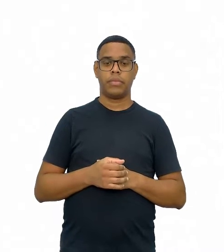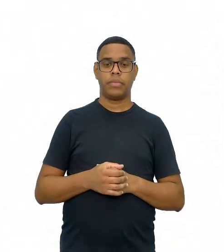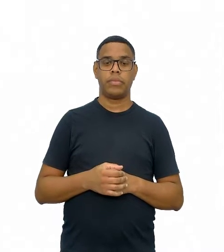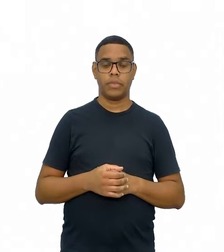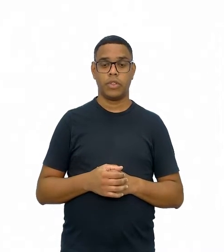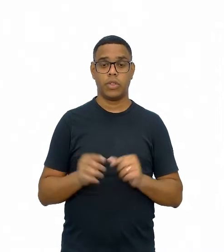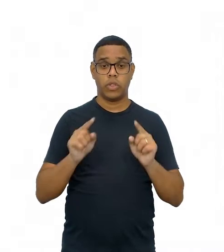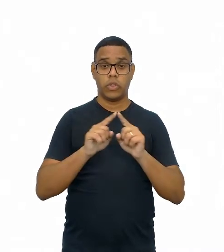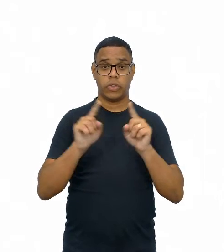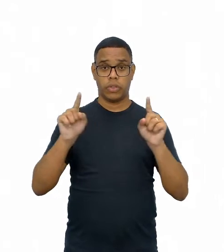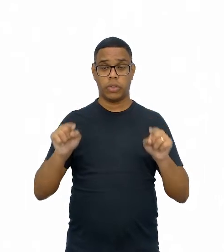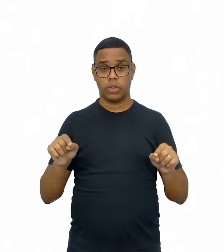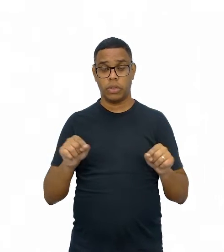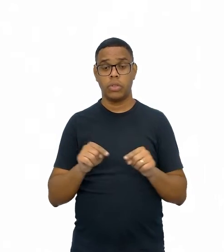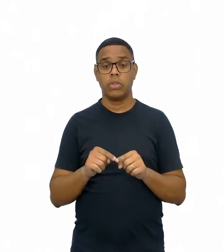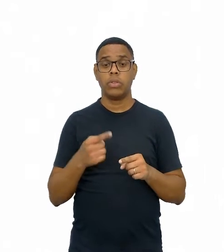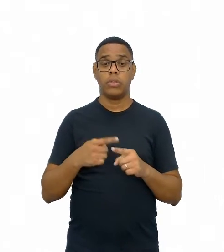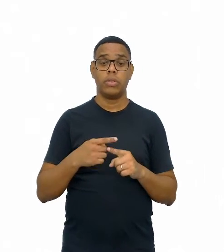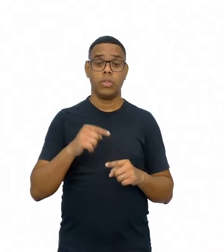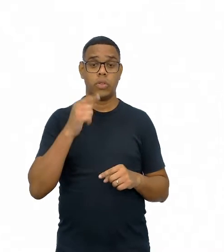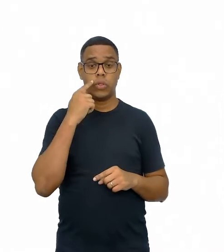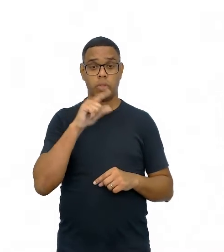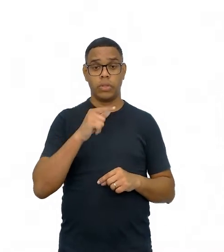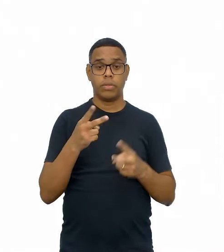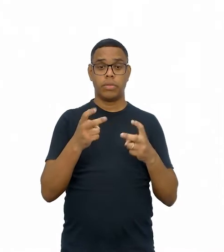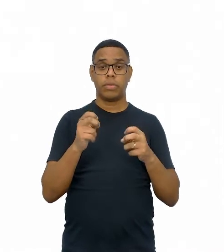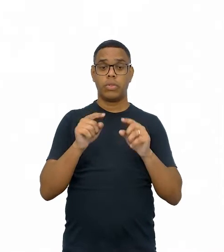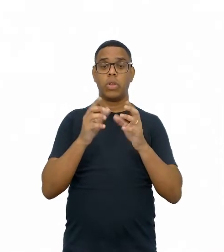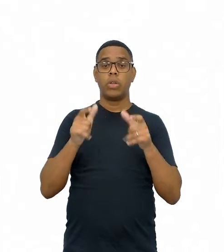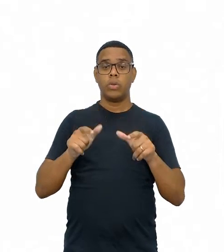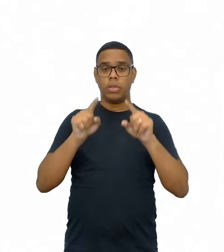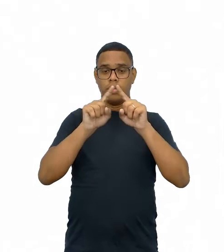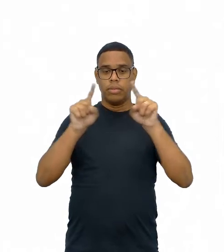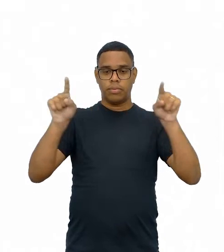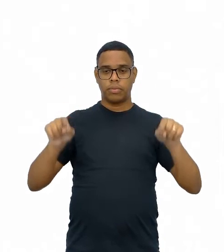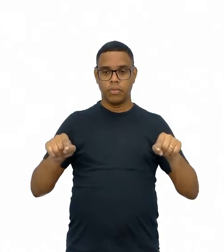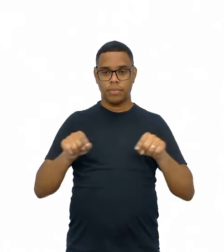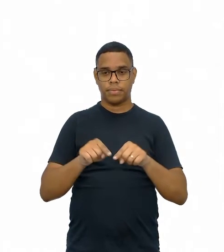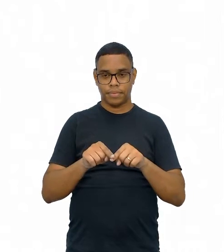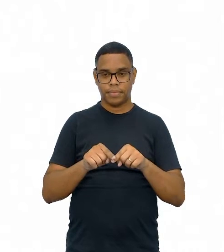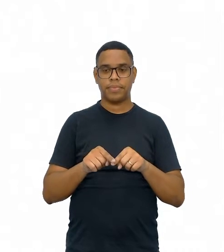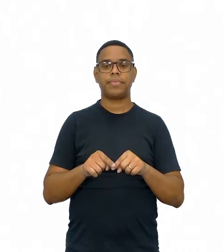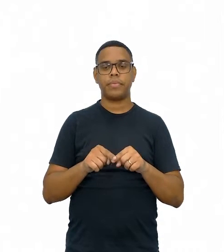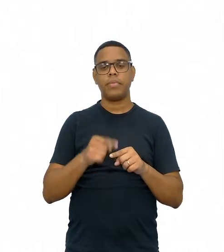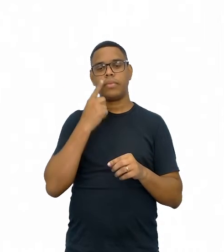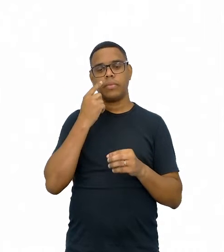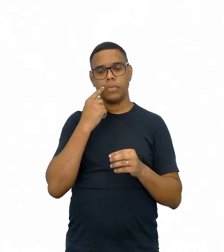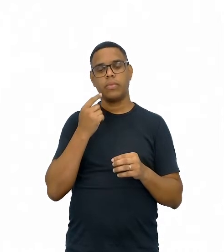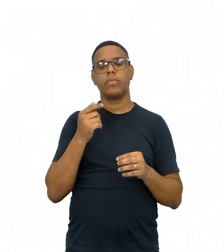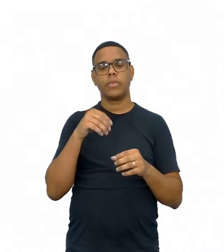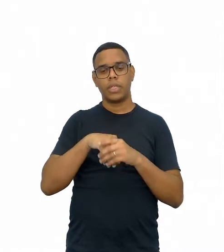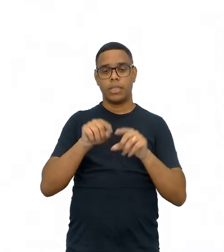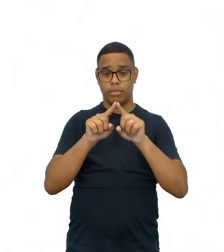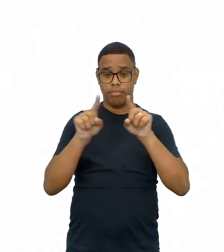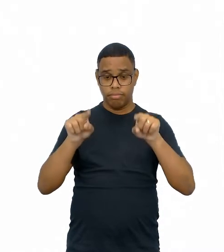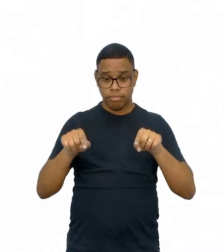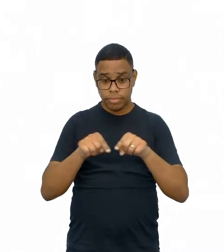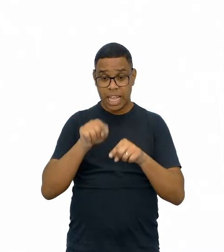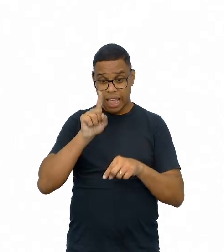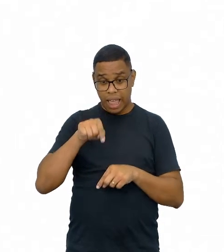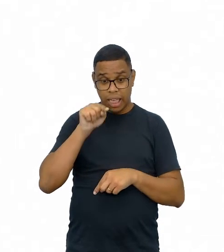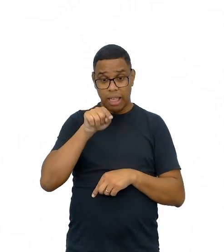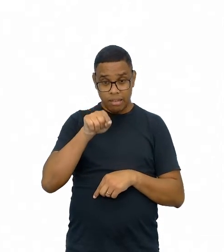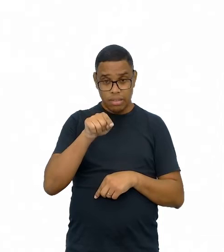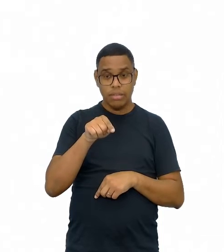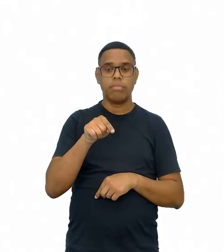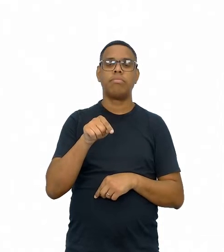externo apenas está posto para que ele consiga localizar, então, a área definida para poder fazer o cálculo. E quando ele